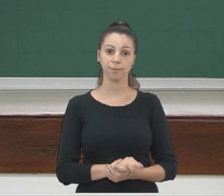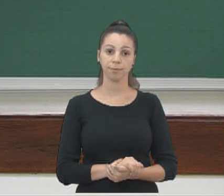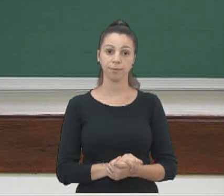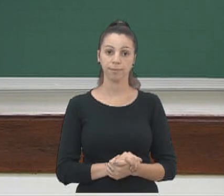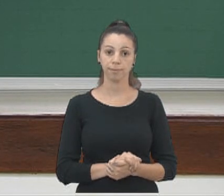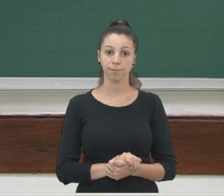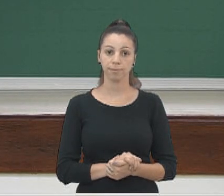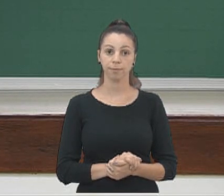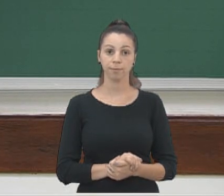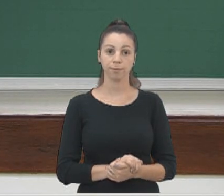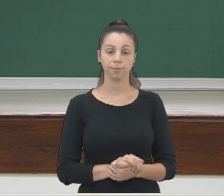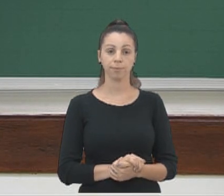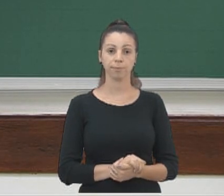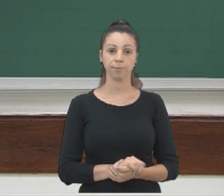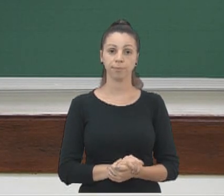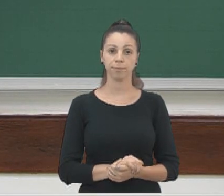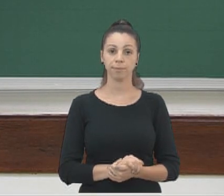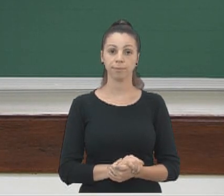A gente teria